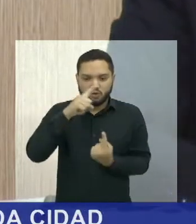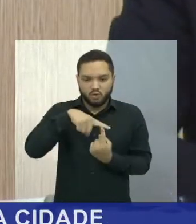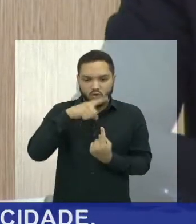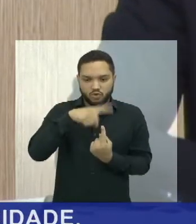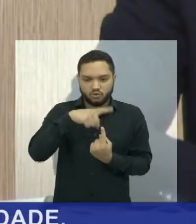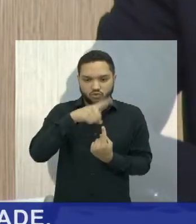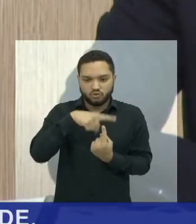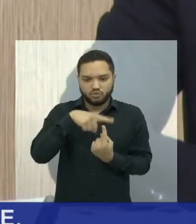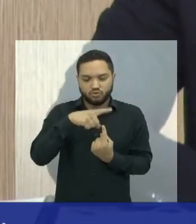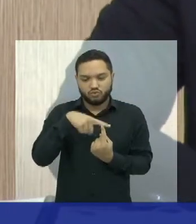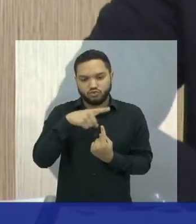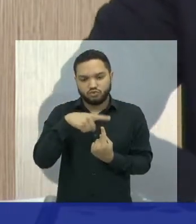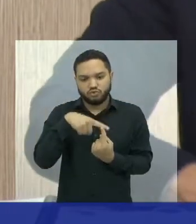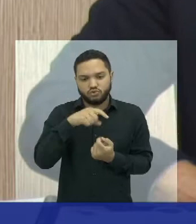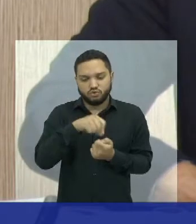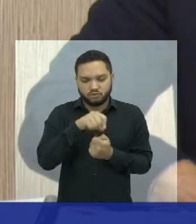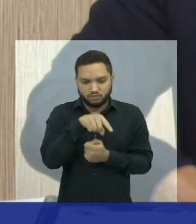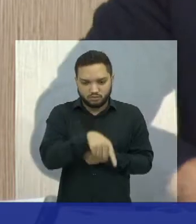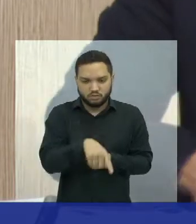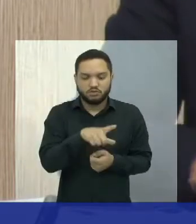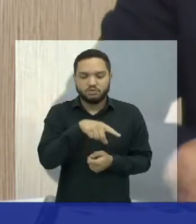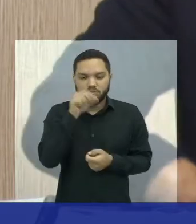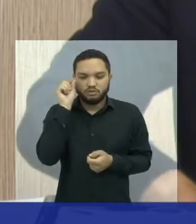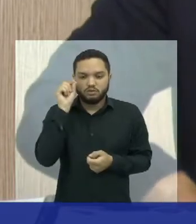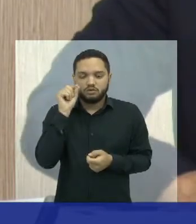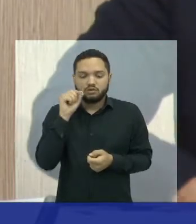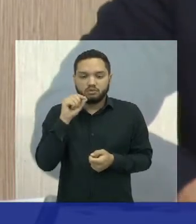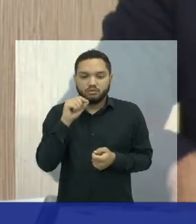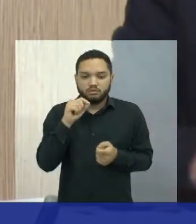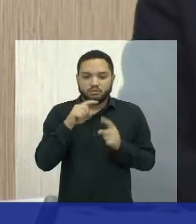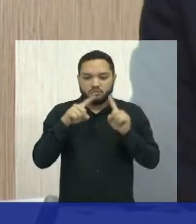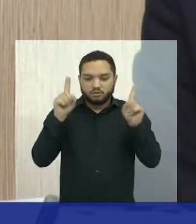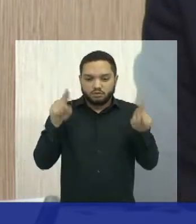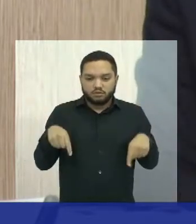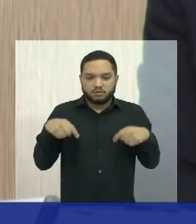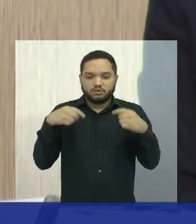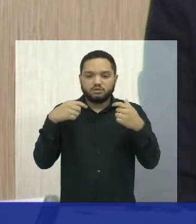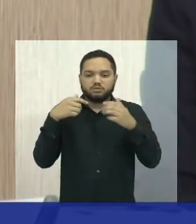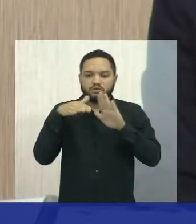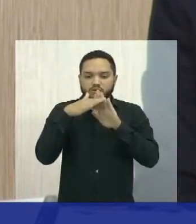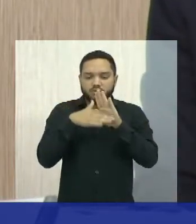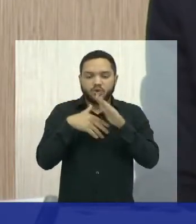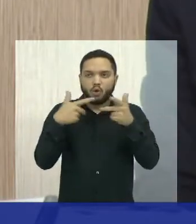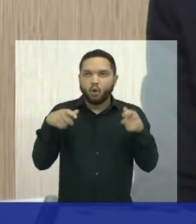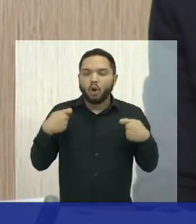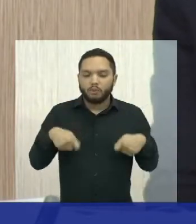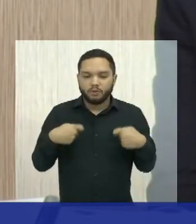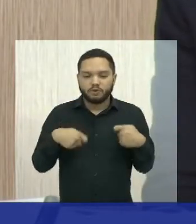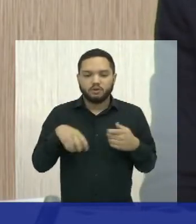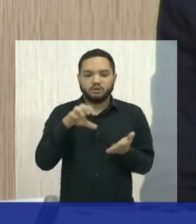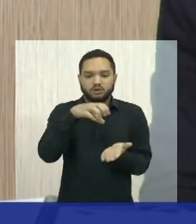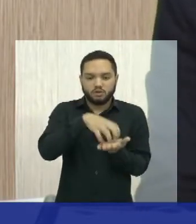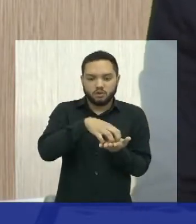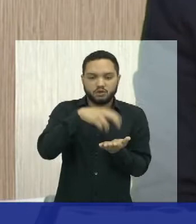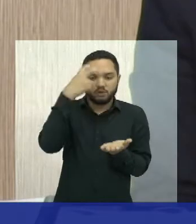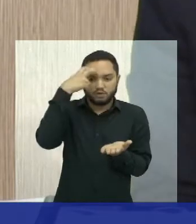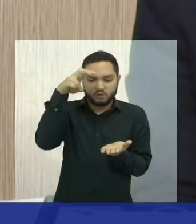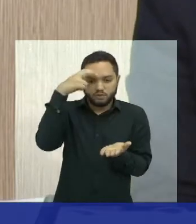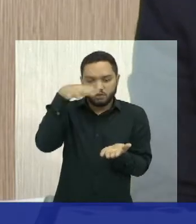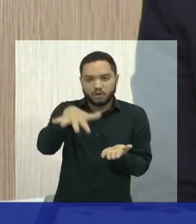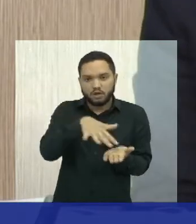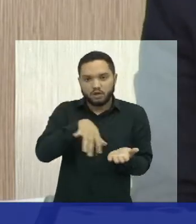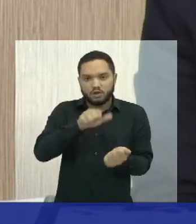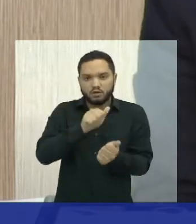equipamento que lá iria ficar. Eles definiram um programa de necessidades, que era um centro cultural, com uma área de